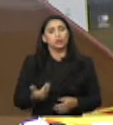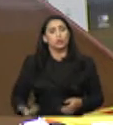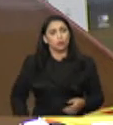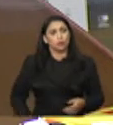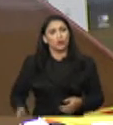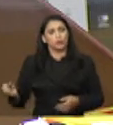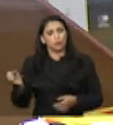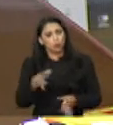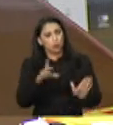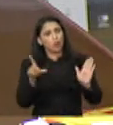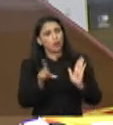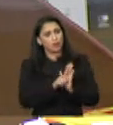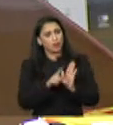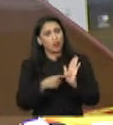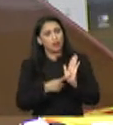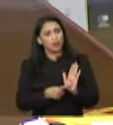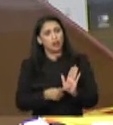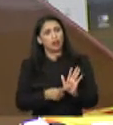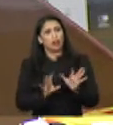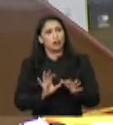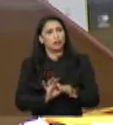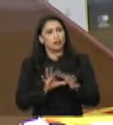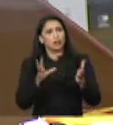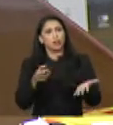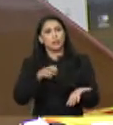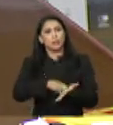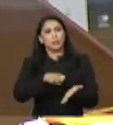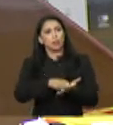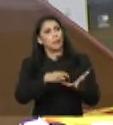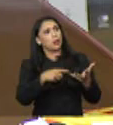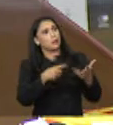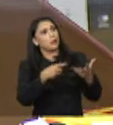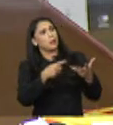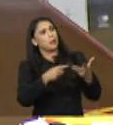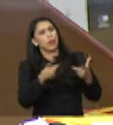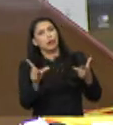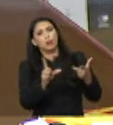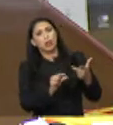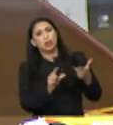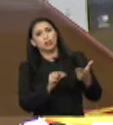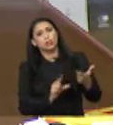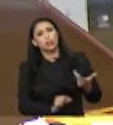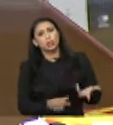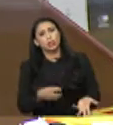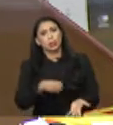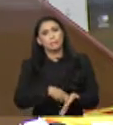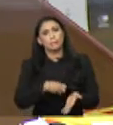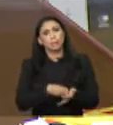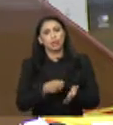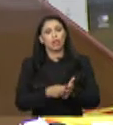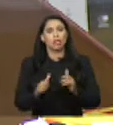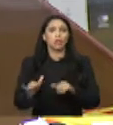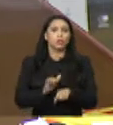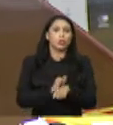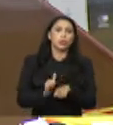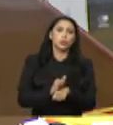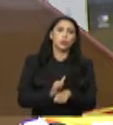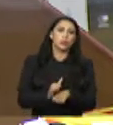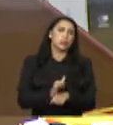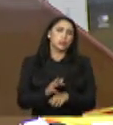em Nova legislativamente Abrindo mão de punir certos fatos ou reduzindo penas ou criando mecanismos